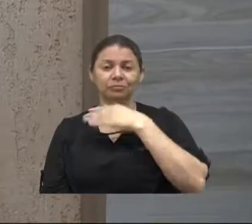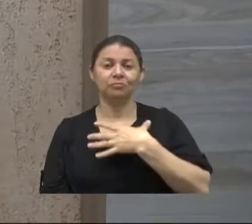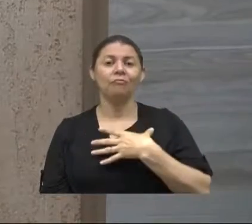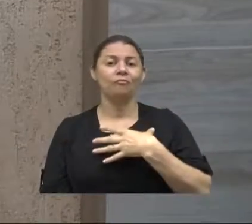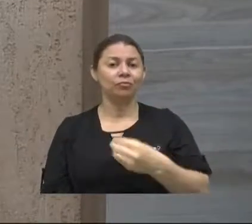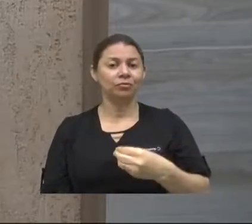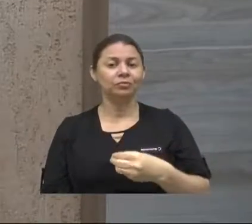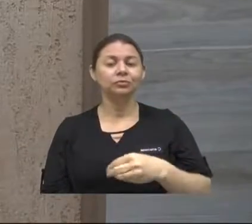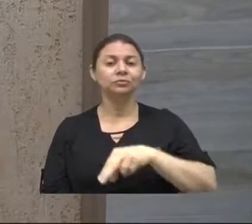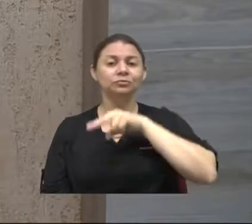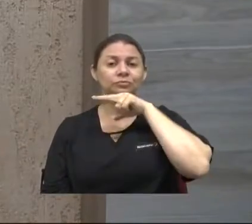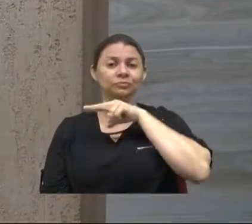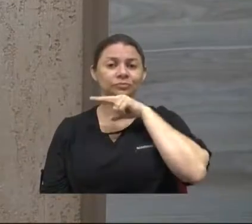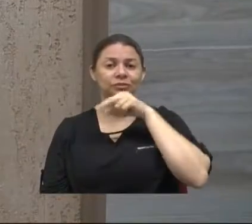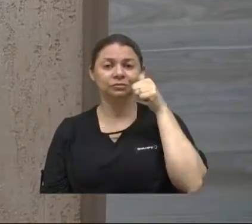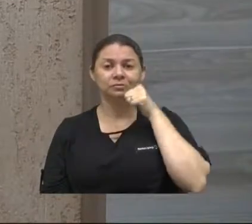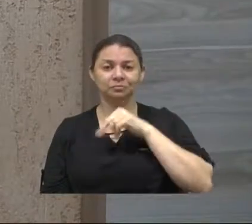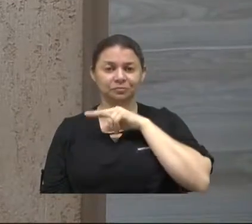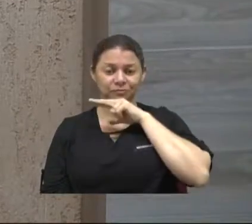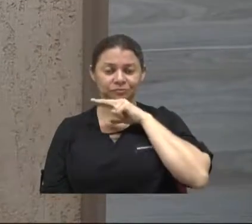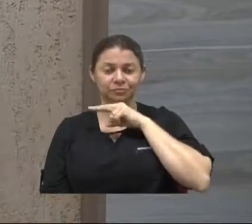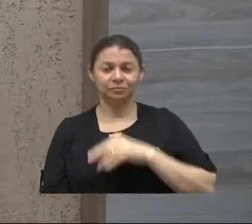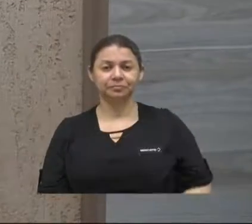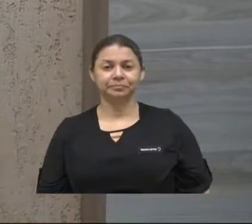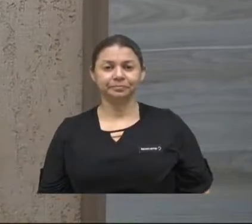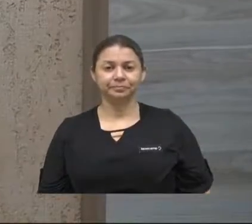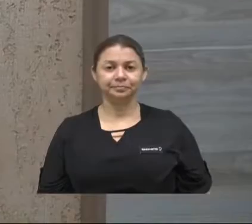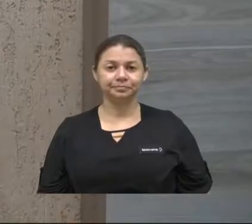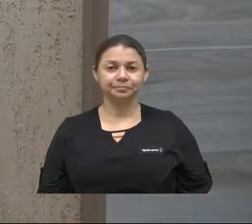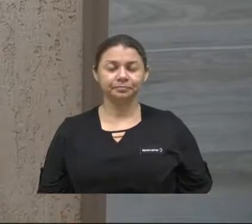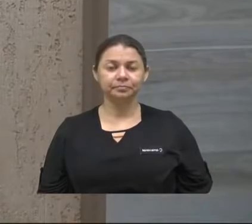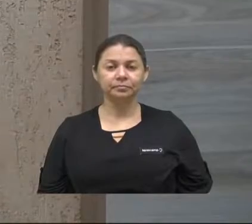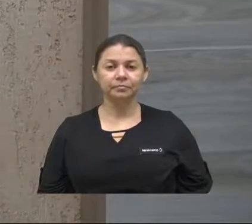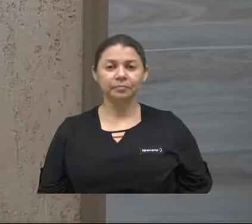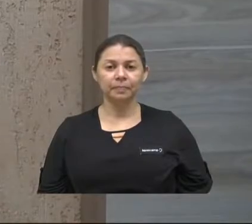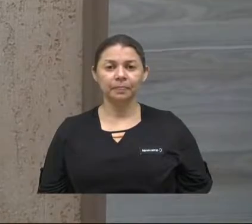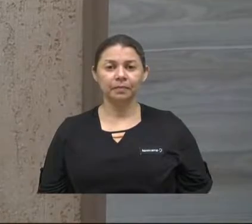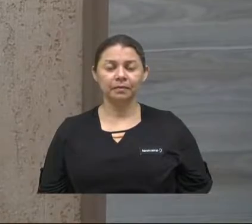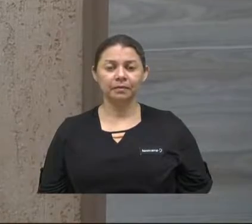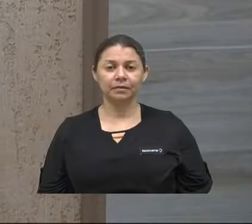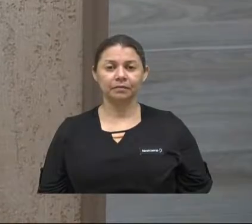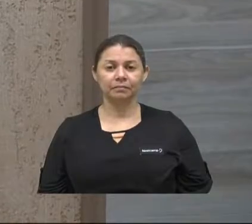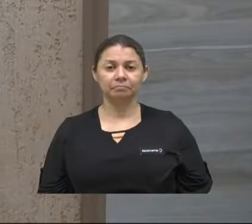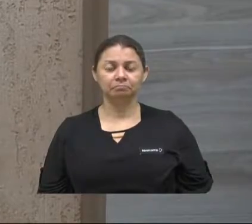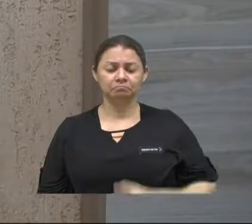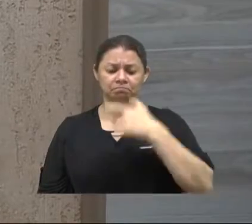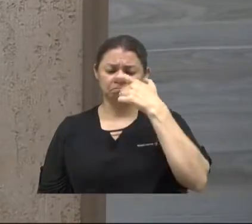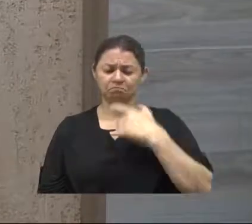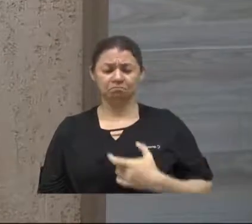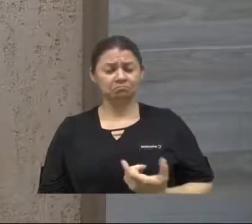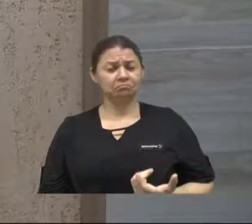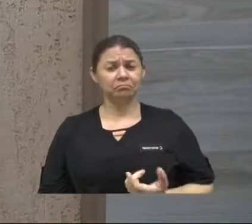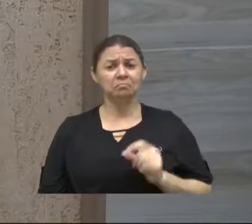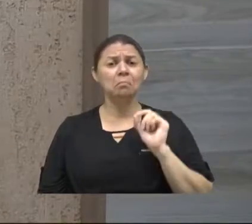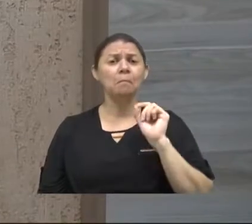E disso eu não vou abrir mão. Não vejo problema nenhum do líder do governo, do